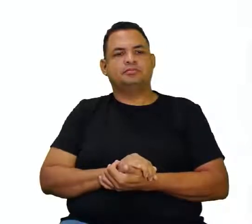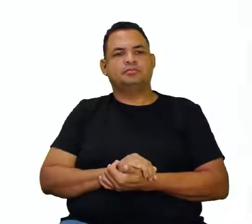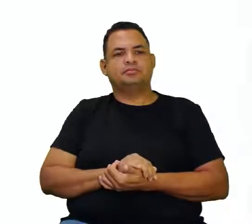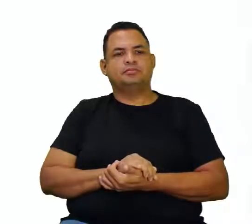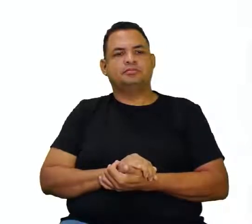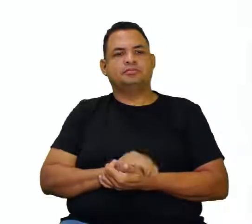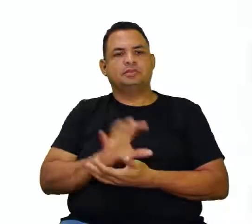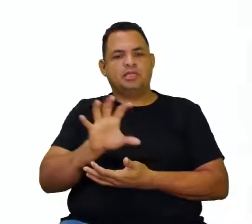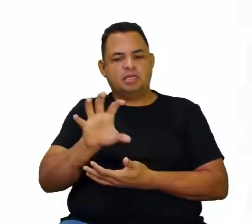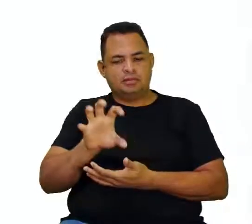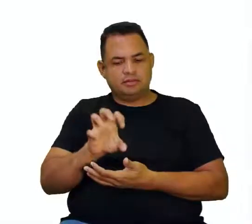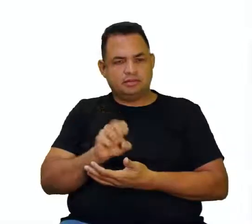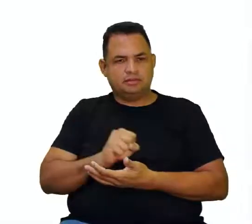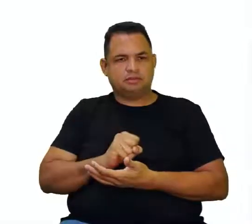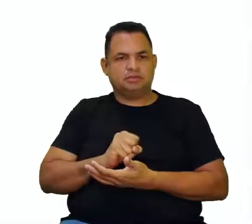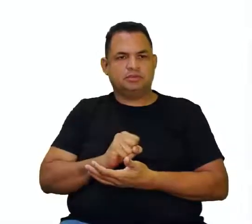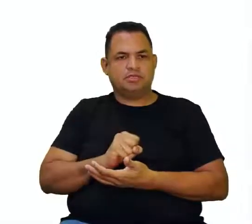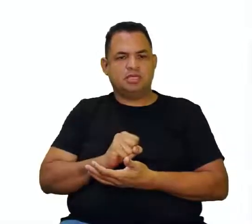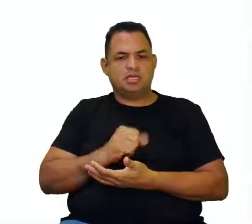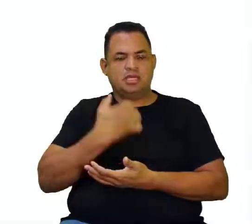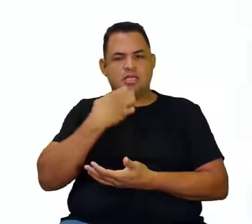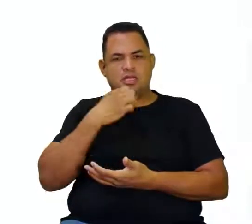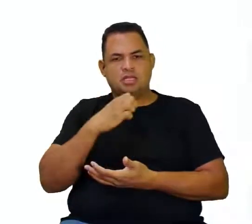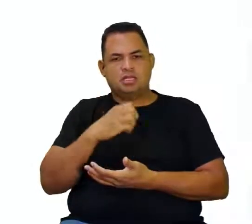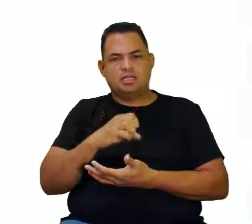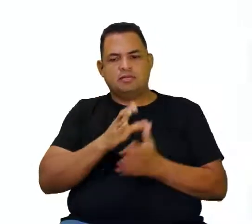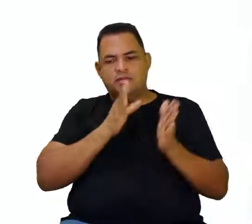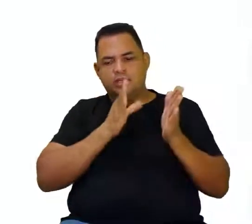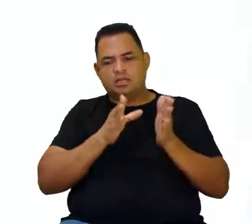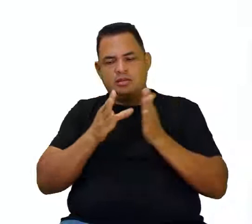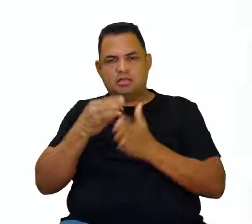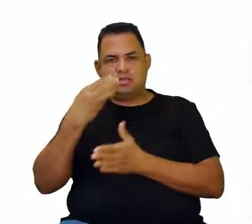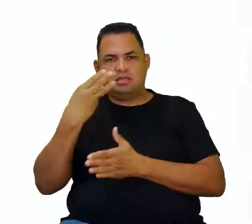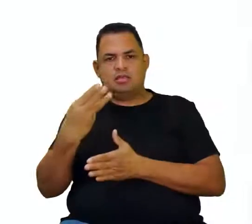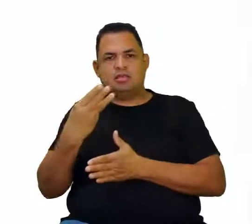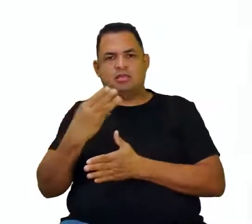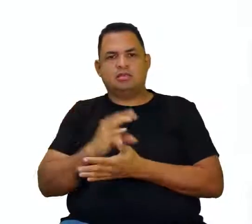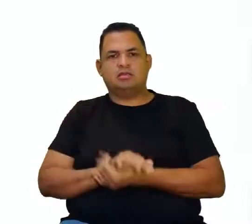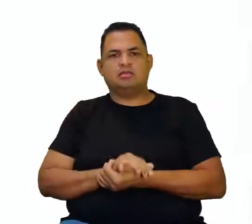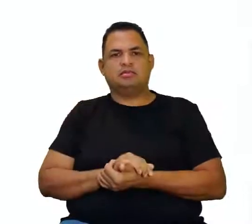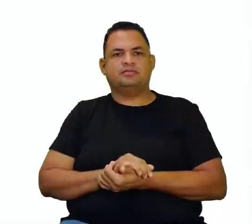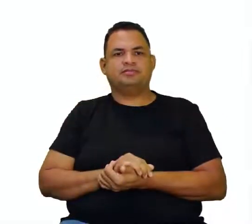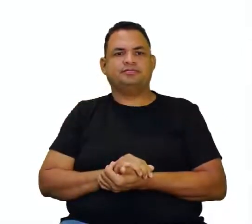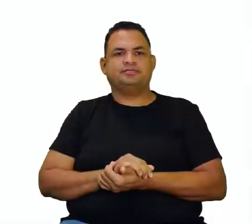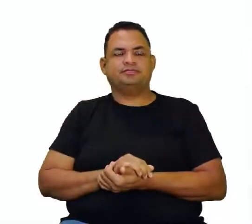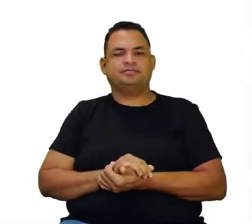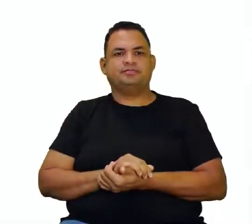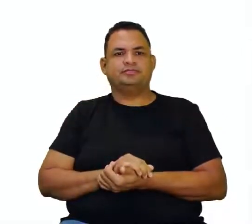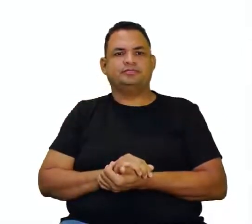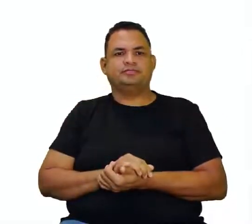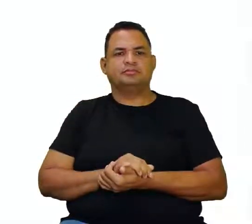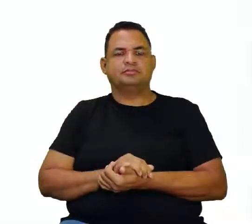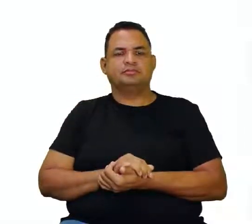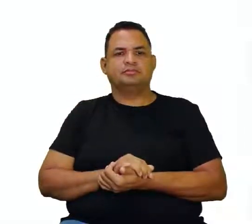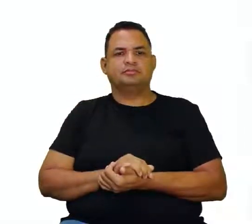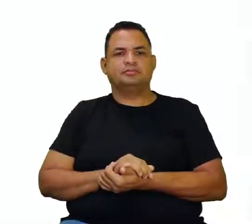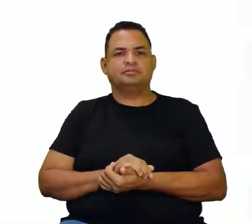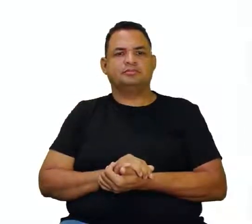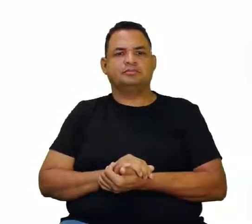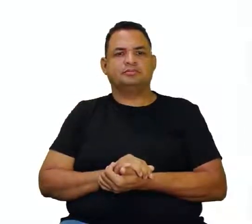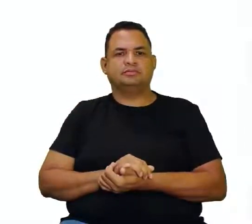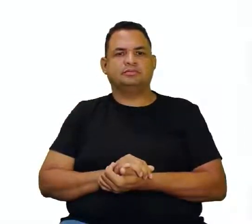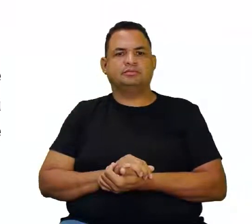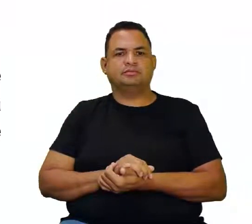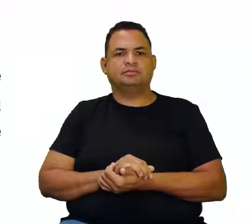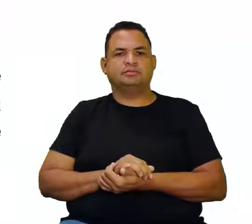que foi absorvida lá na etapa 2, ela é igual à energia que é absorvida na etapa 3. Vamos ver a